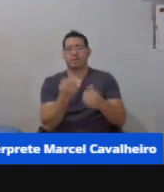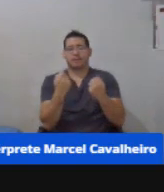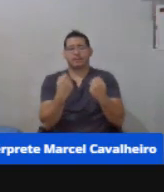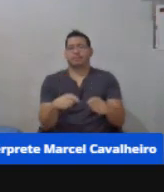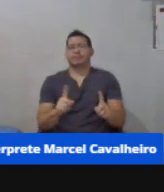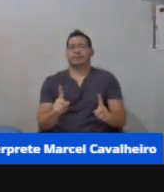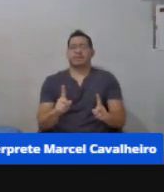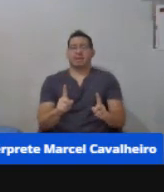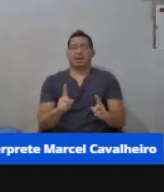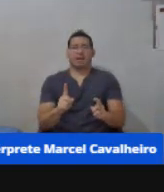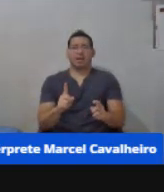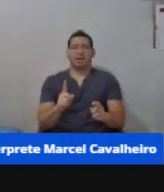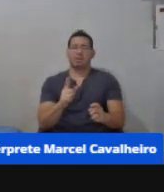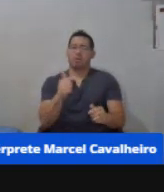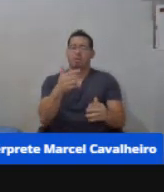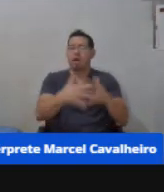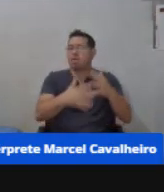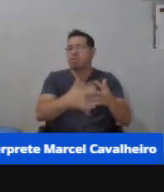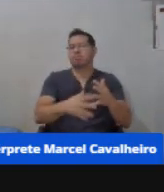o trabalho,